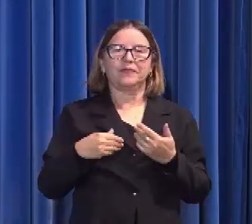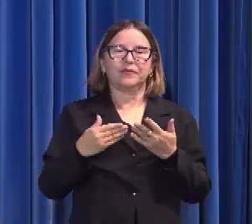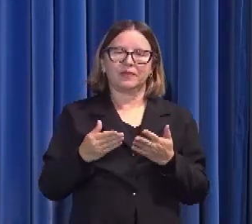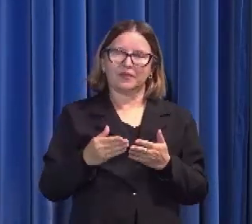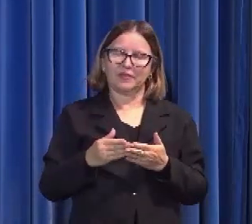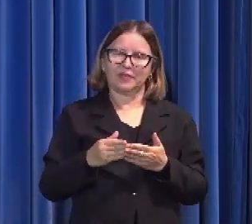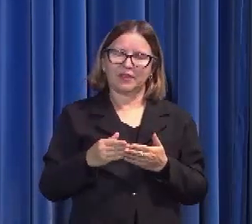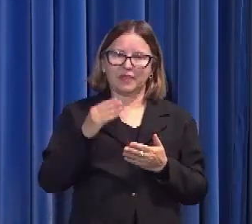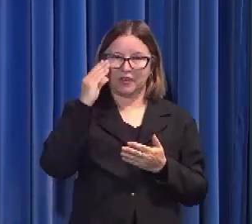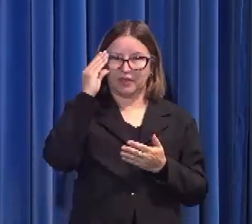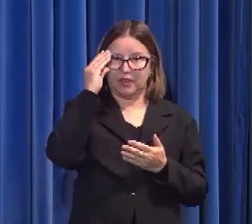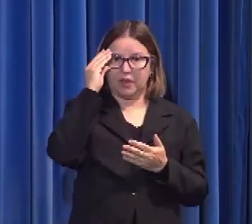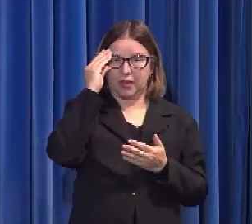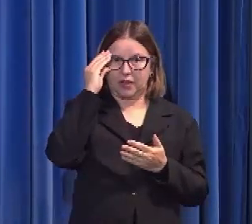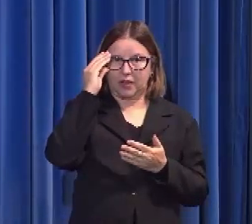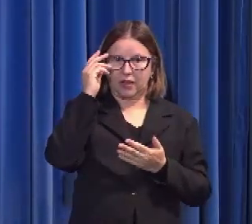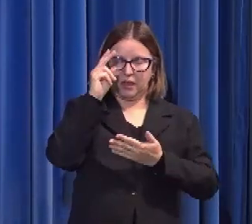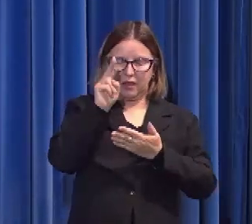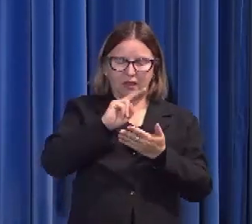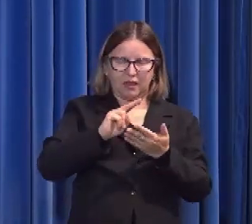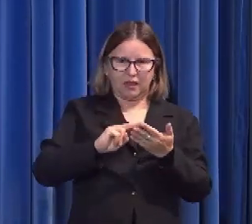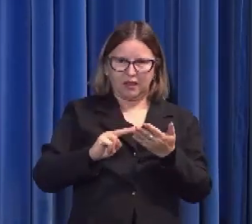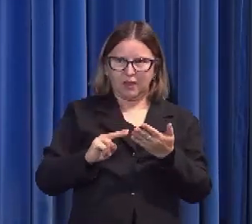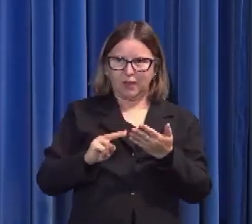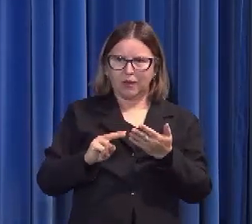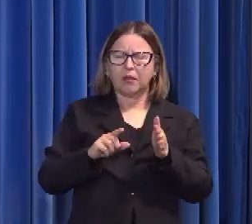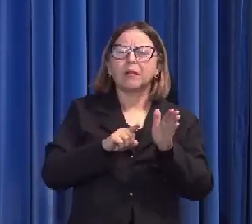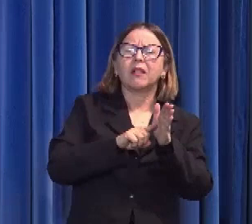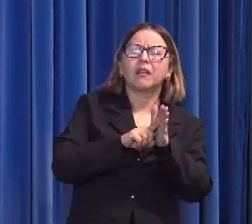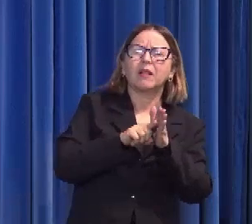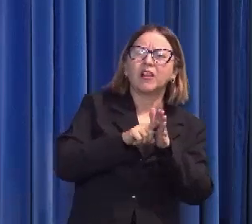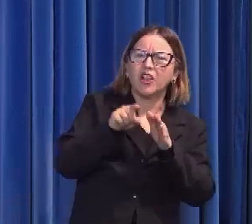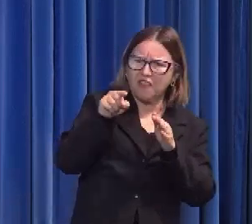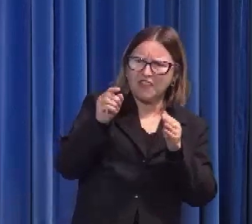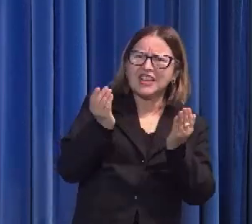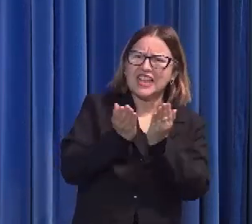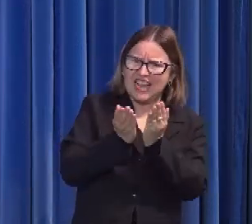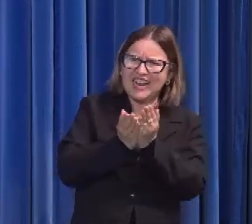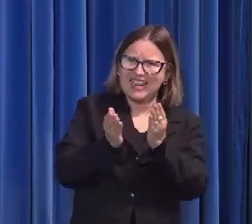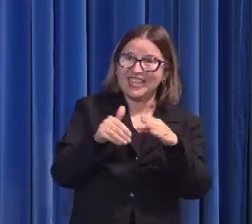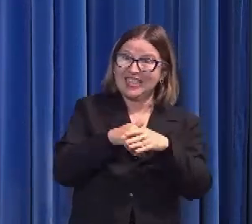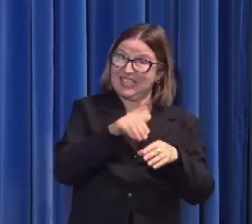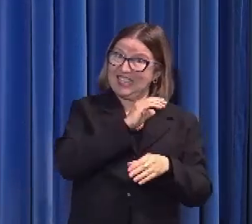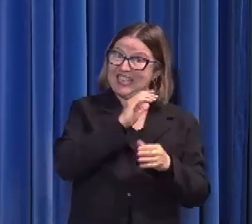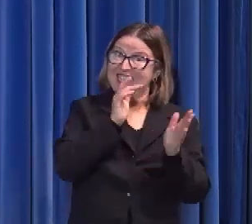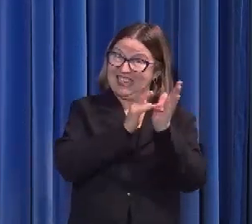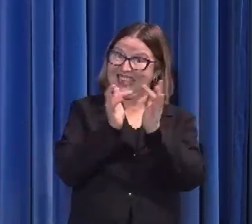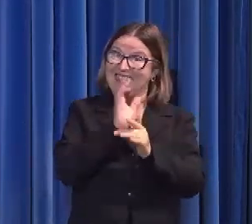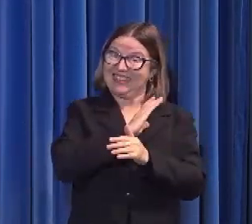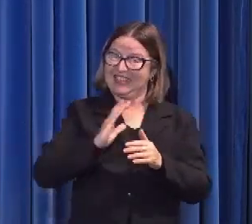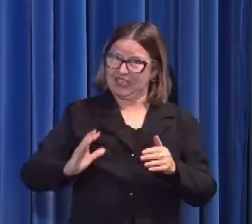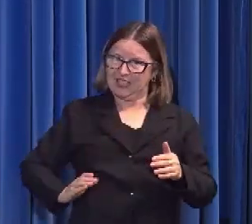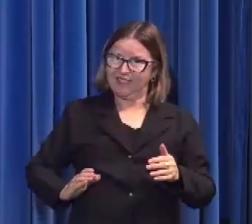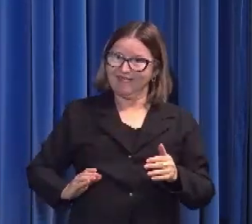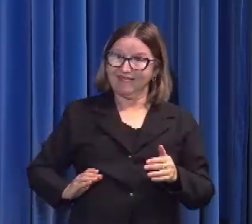leu falou com o Moço você é um crente em Jesus Cristo sim separou almoço fez a vistoria